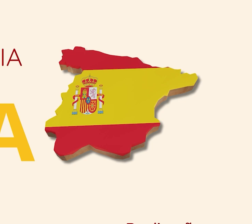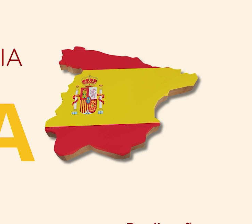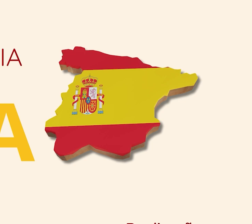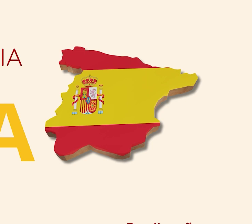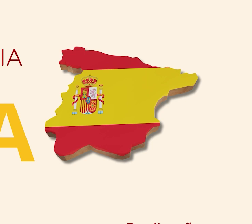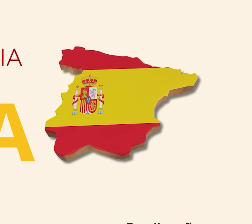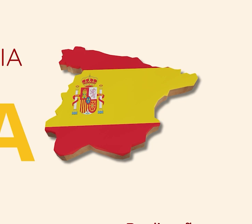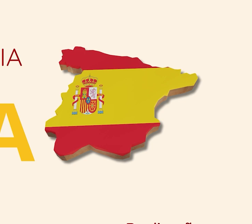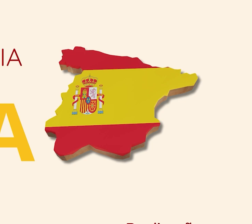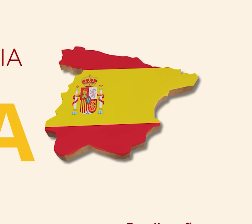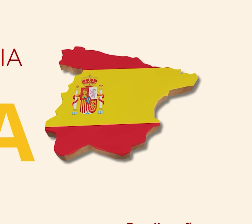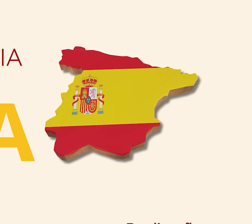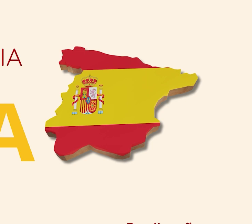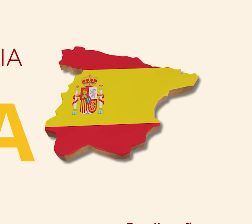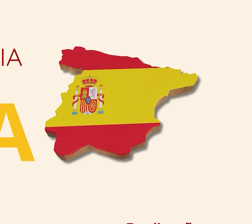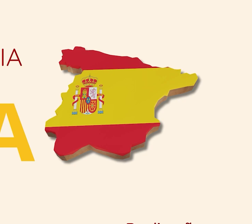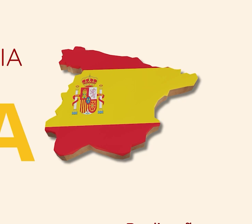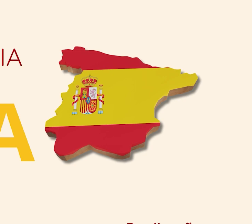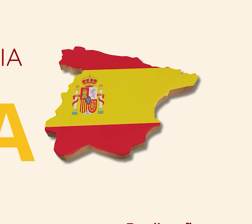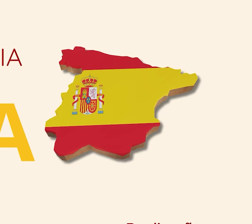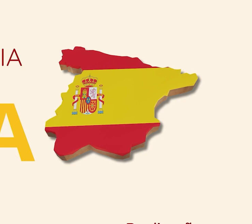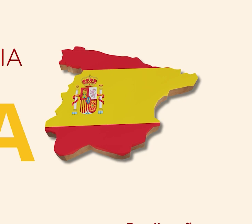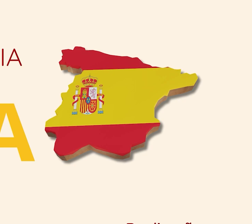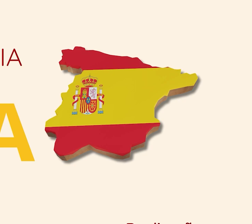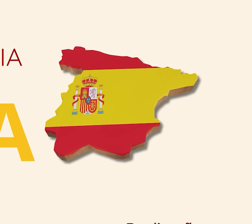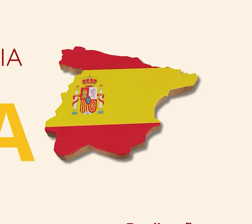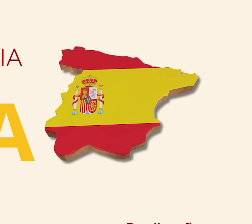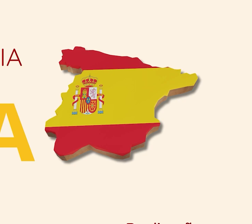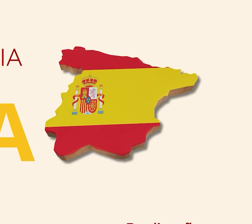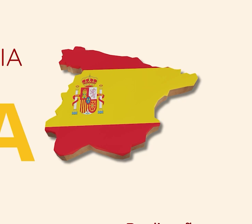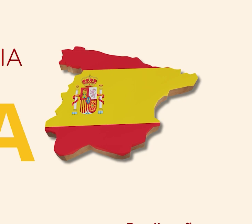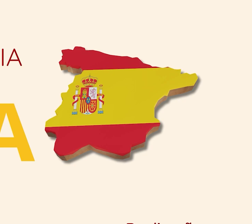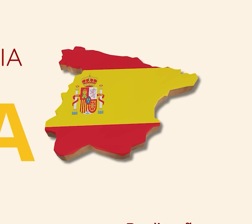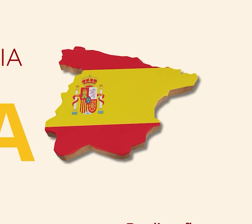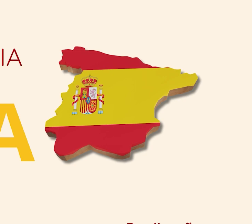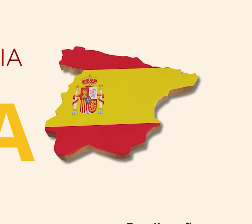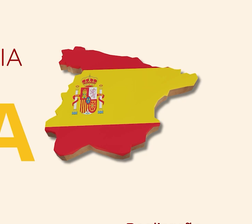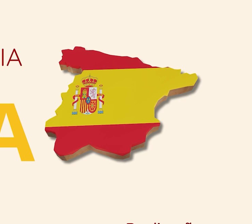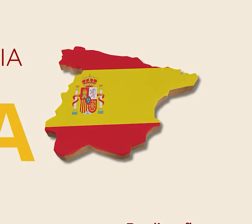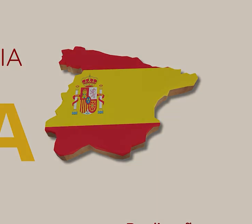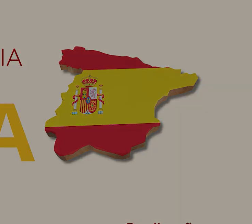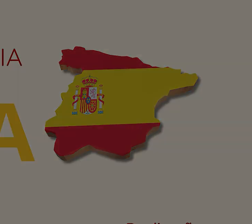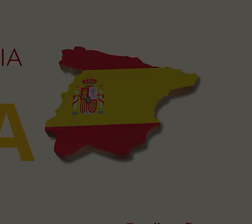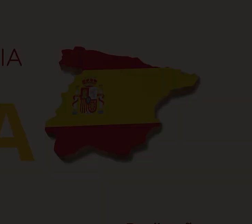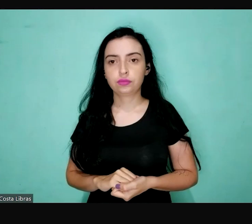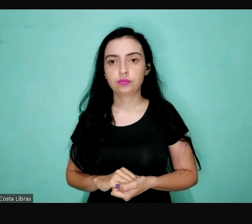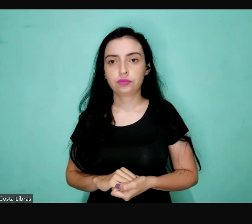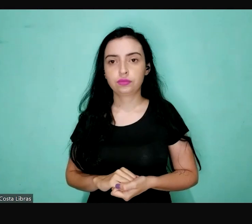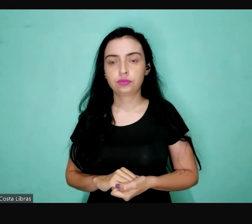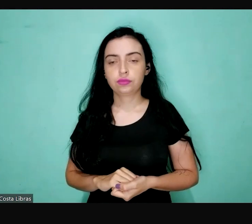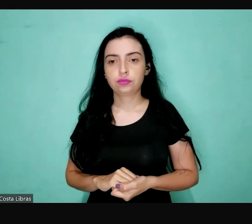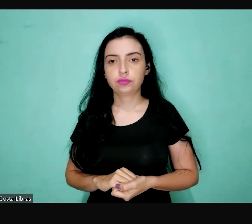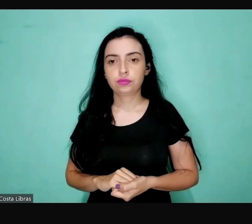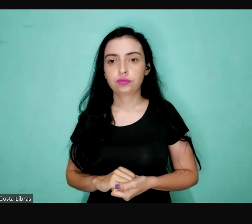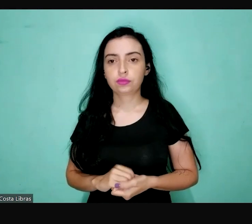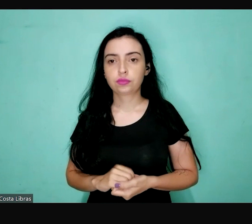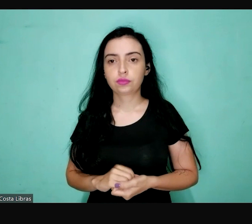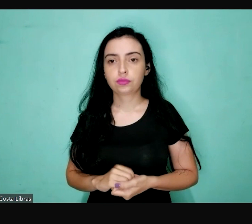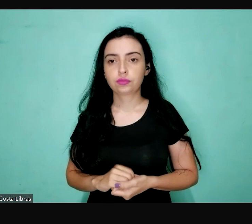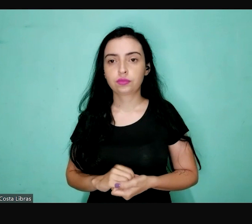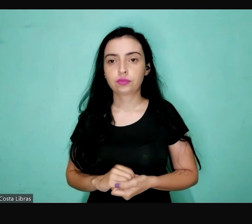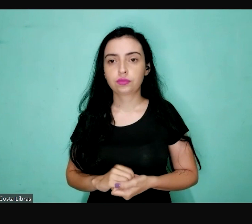do país preenchido pela bandeira espanhola. Abaixo, realização EMAG. A imagem esmaece. Boa noite a